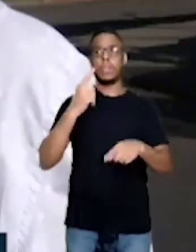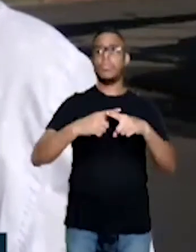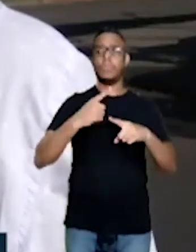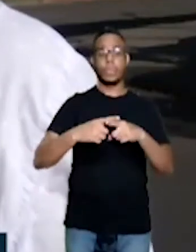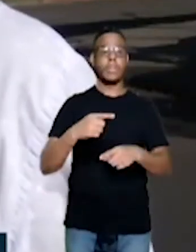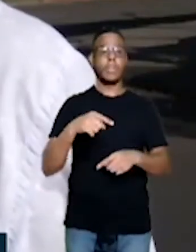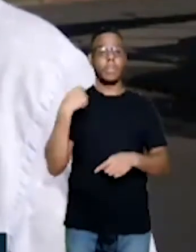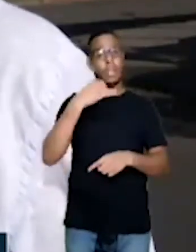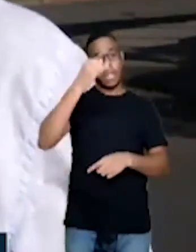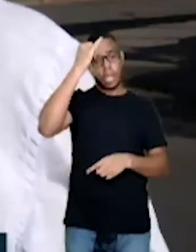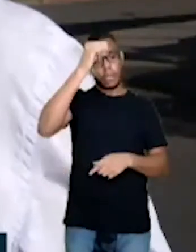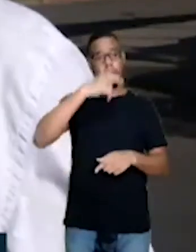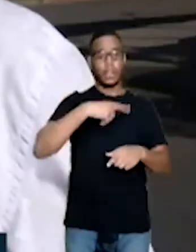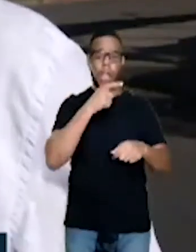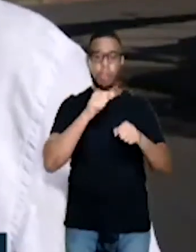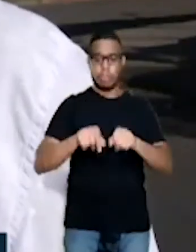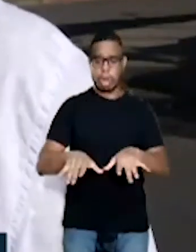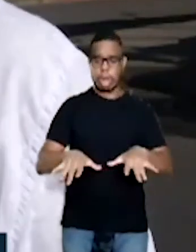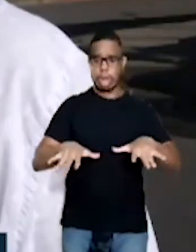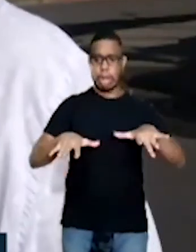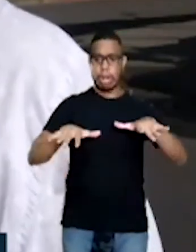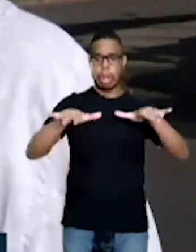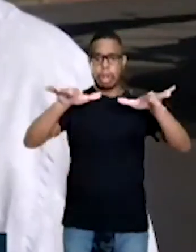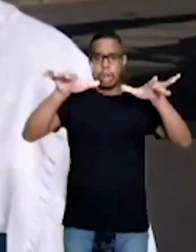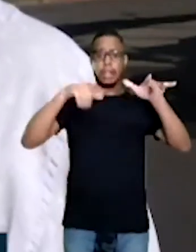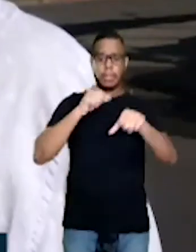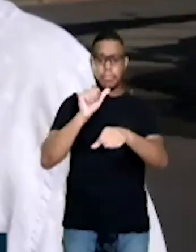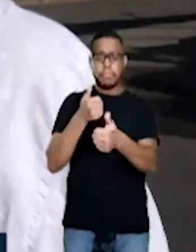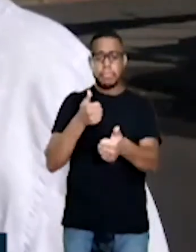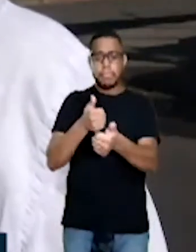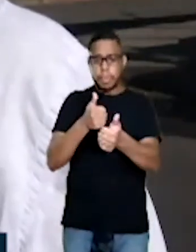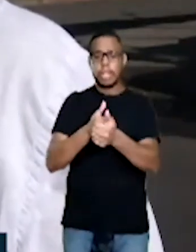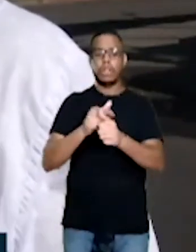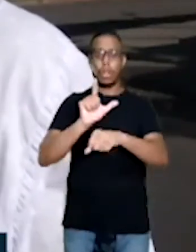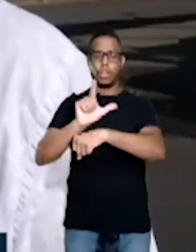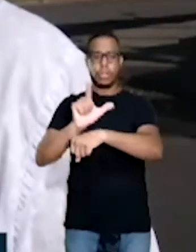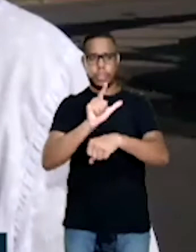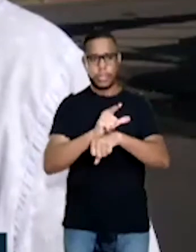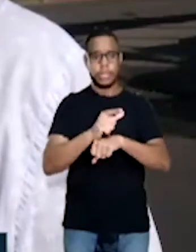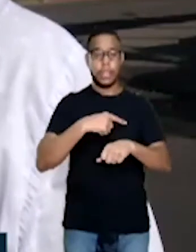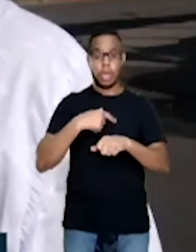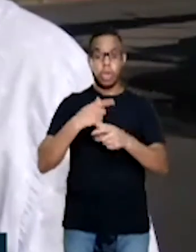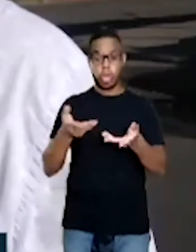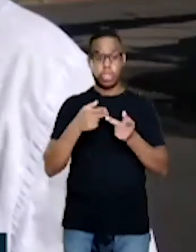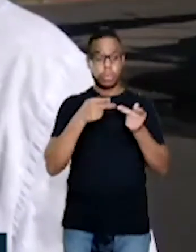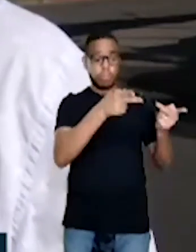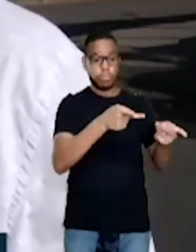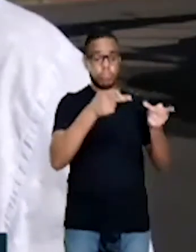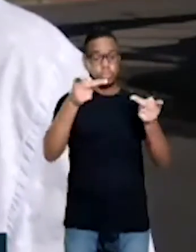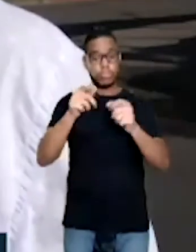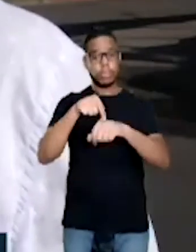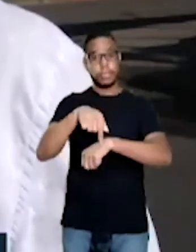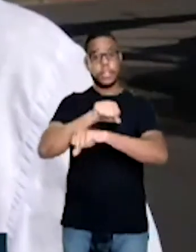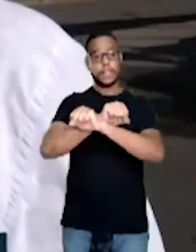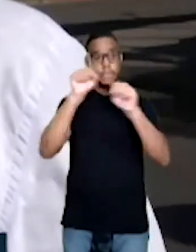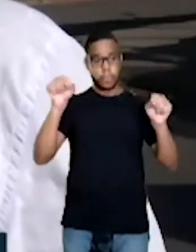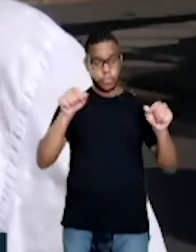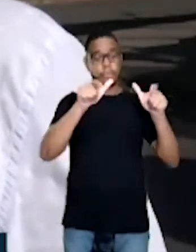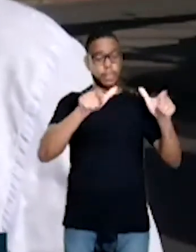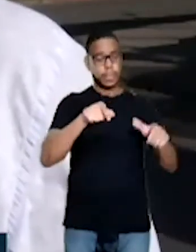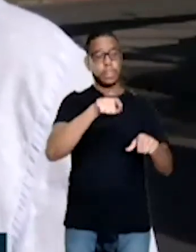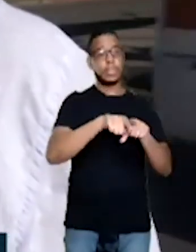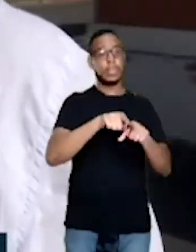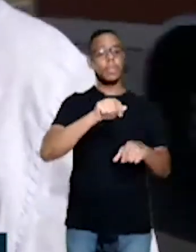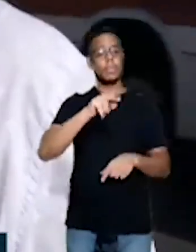esse empoçamento de água na frente de comércios pela cidade. Esses dois pontos que nós visitamos hoje pela manhã, tanto ali na Elias Miguel Maluf, como